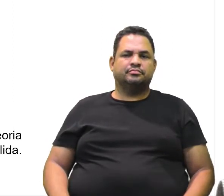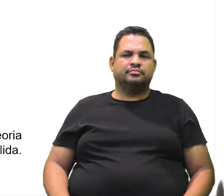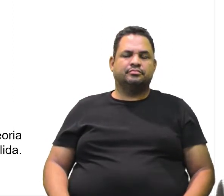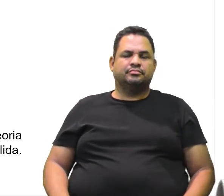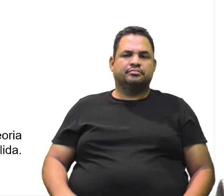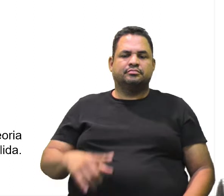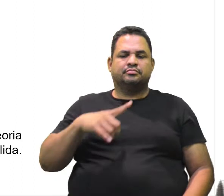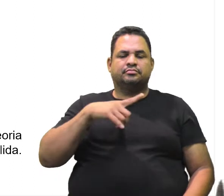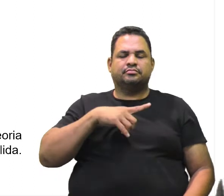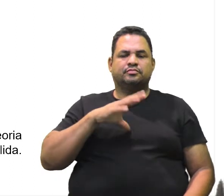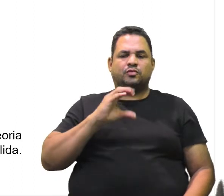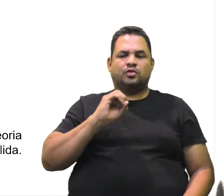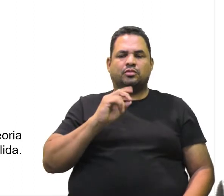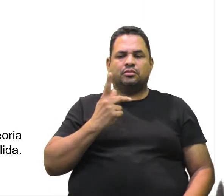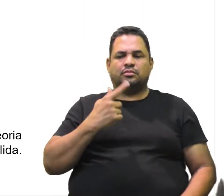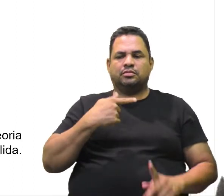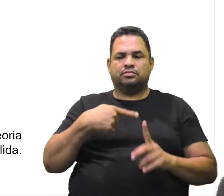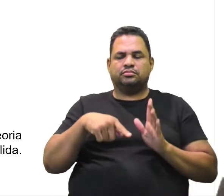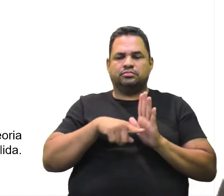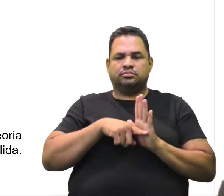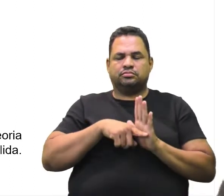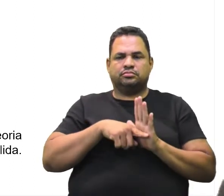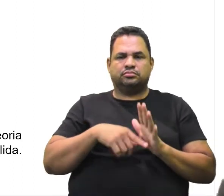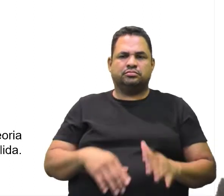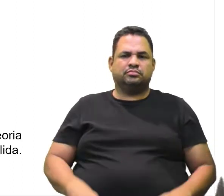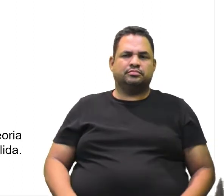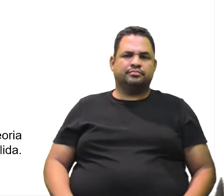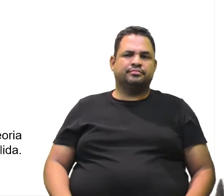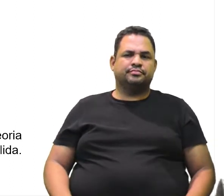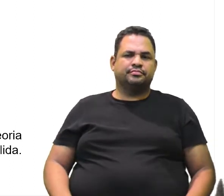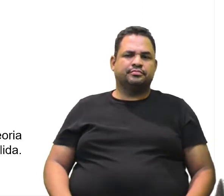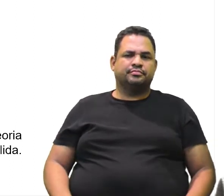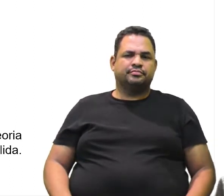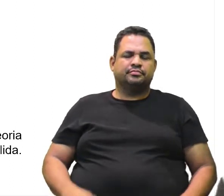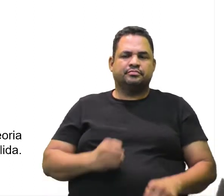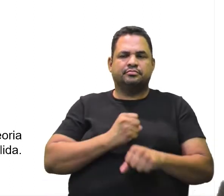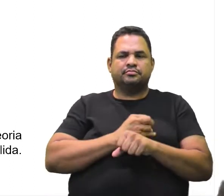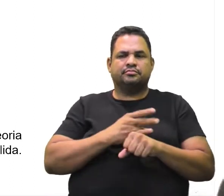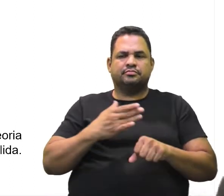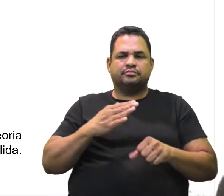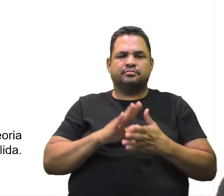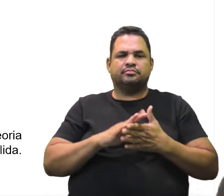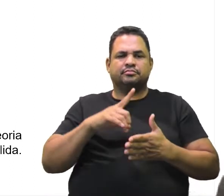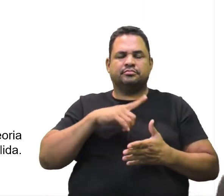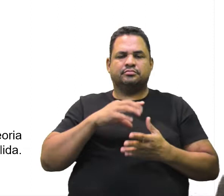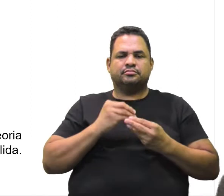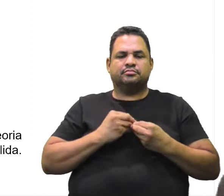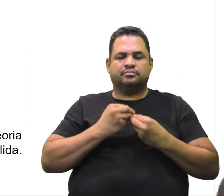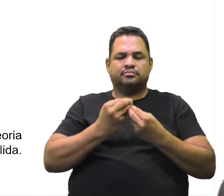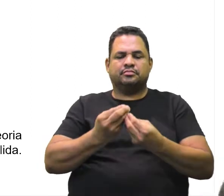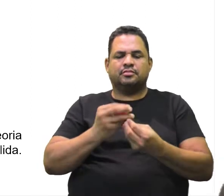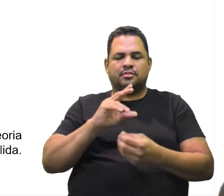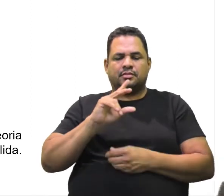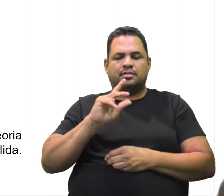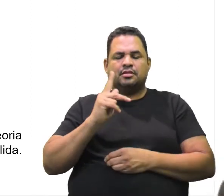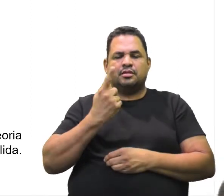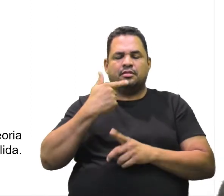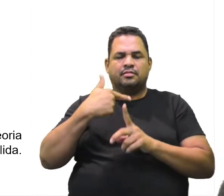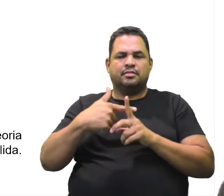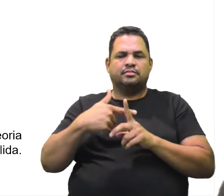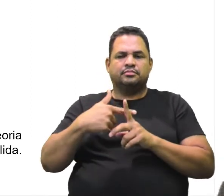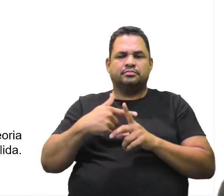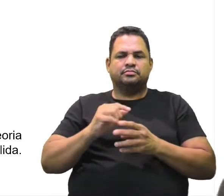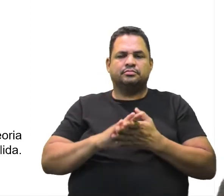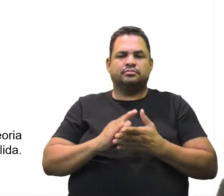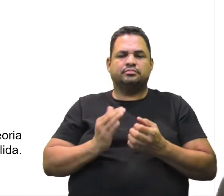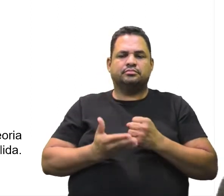Que existe OH-. Então, Bronsted-Lowry diz o seguinte: ácido, toda substância capaz de doar um H+. E base capaz